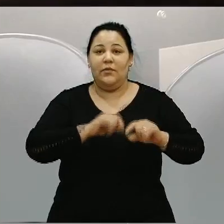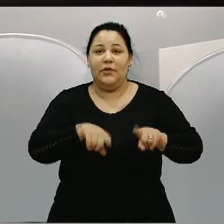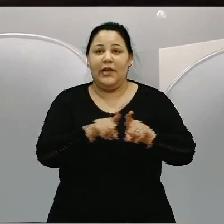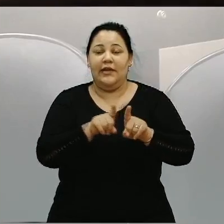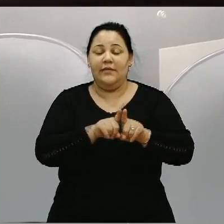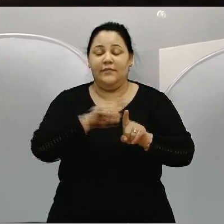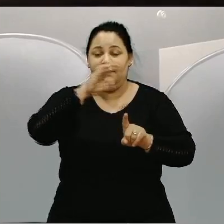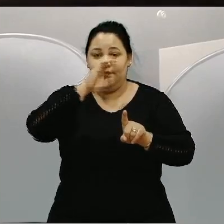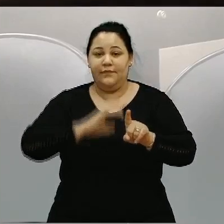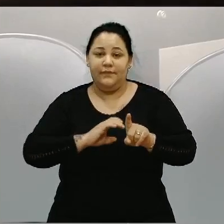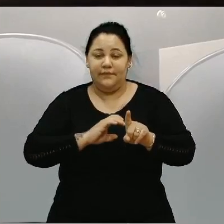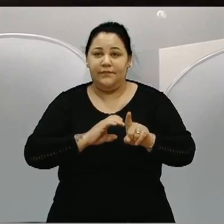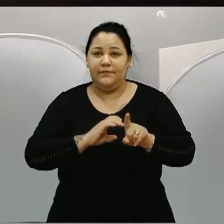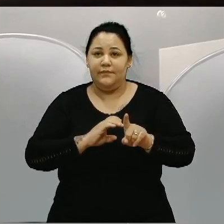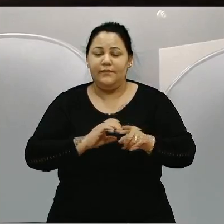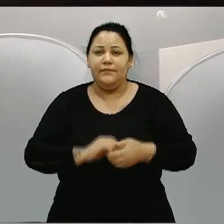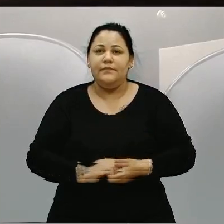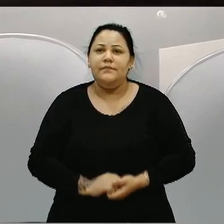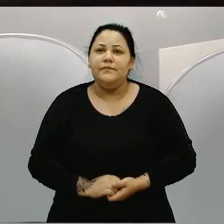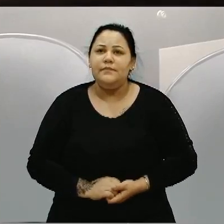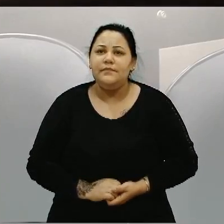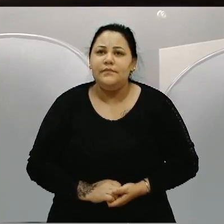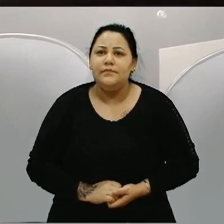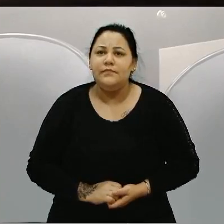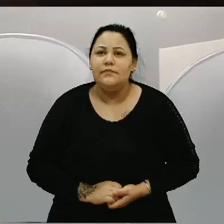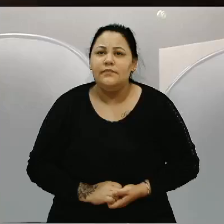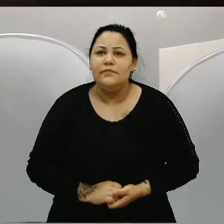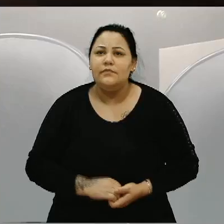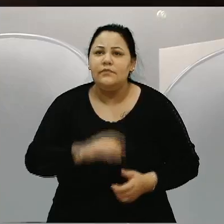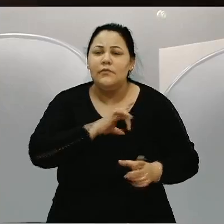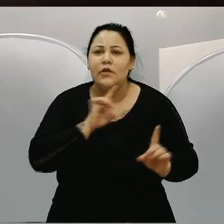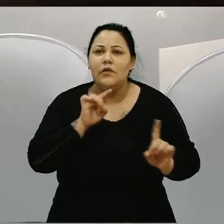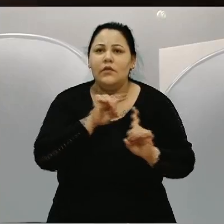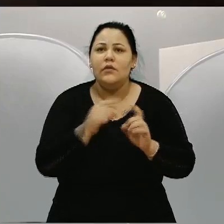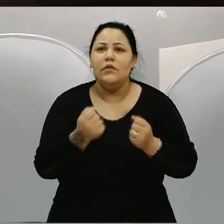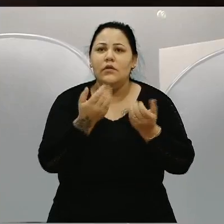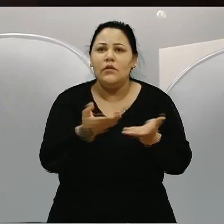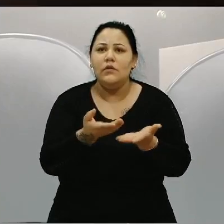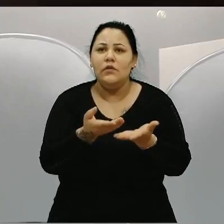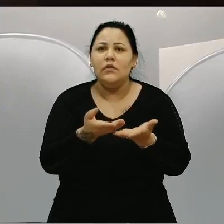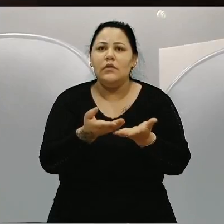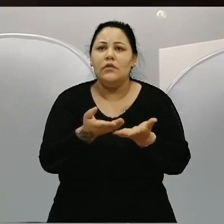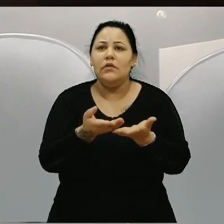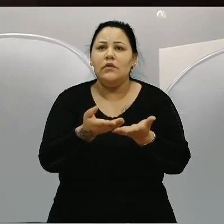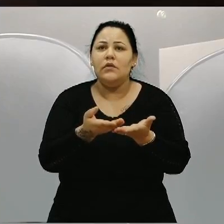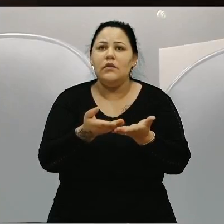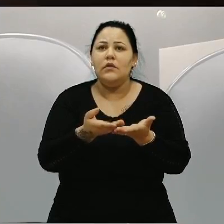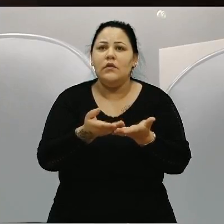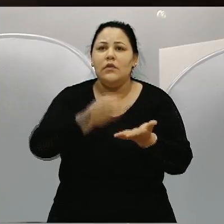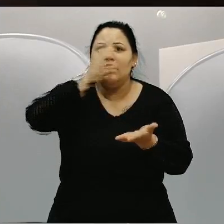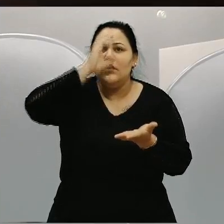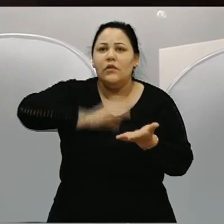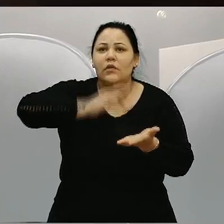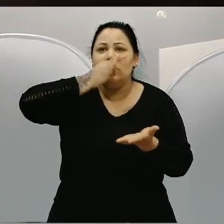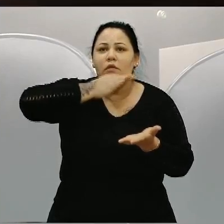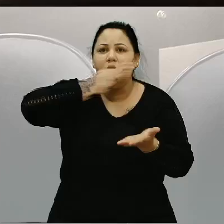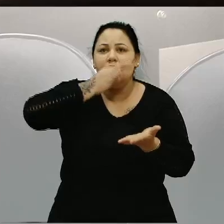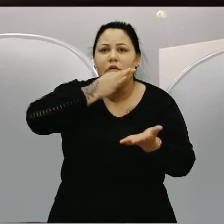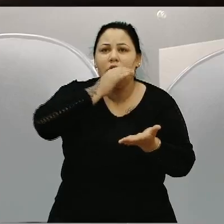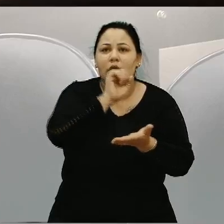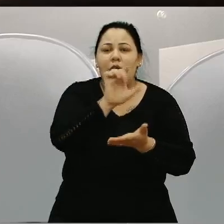é de autoria coletiva e objetiva conceder o título de cidadão caxiense ao senhor Alan Luciano